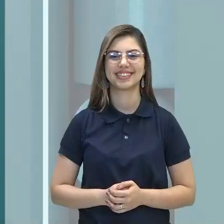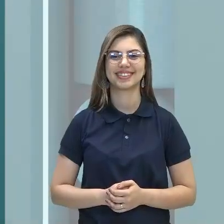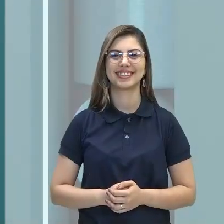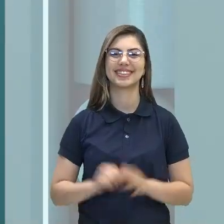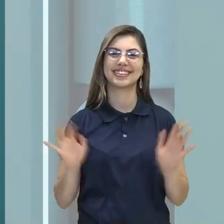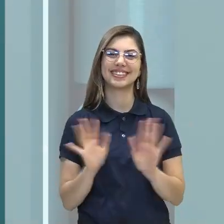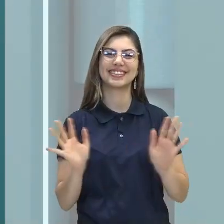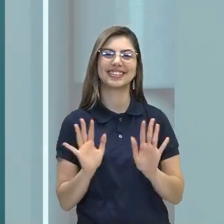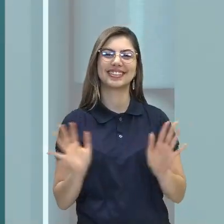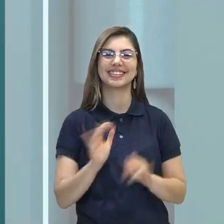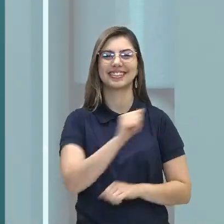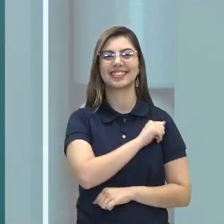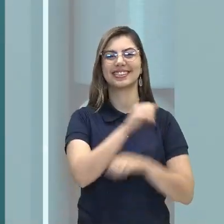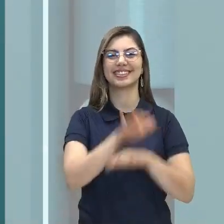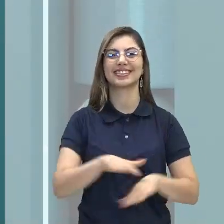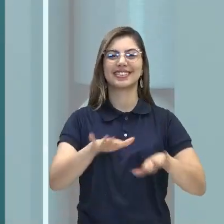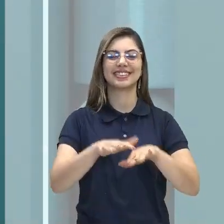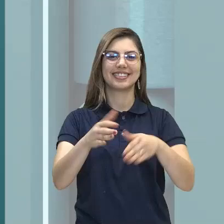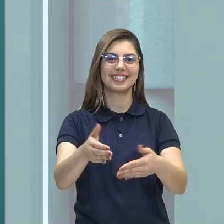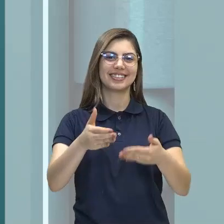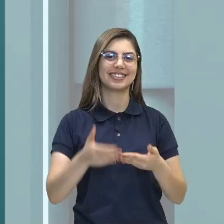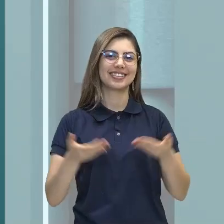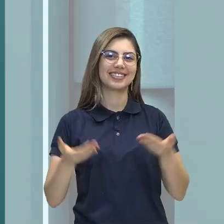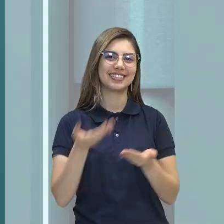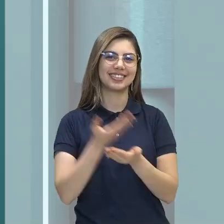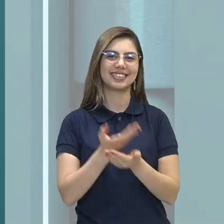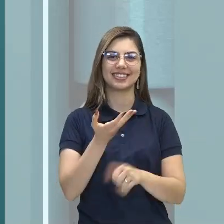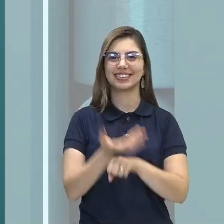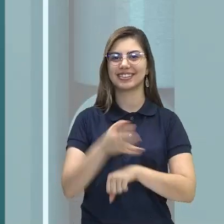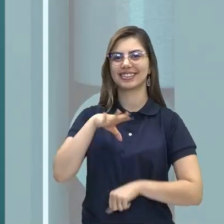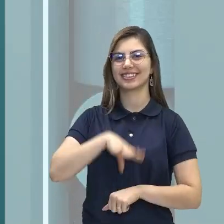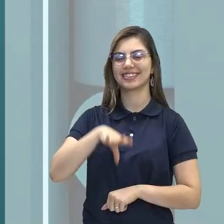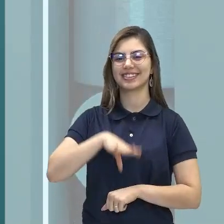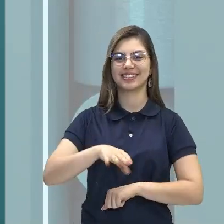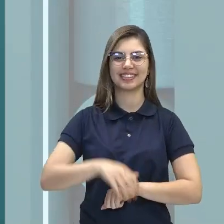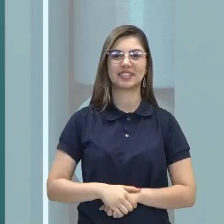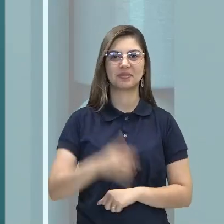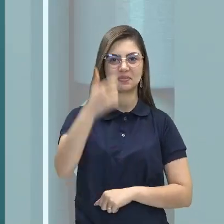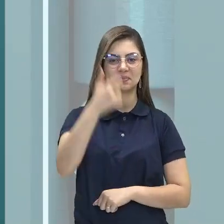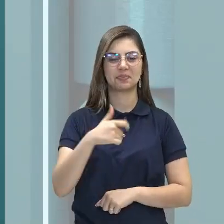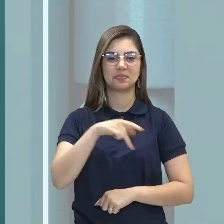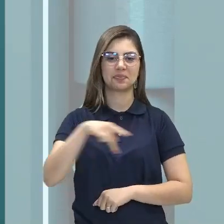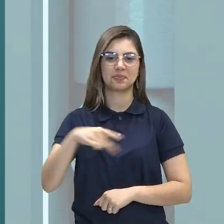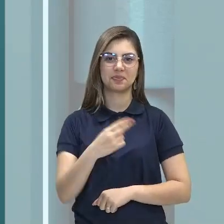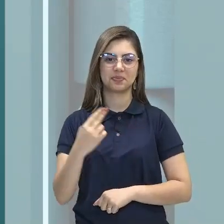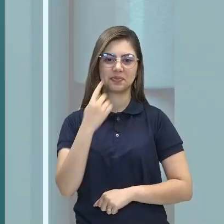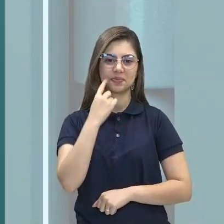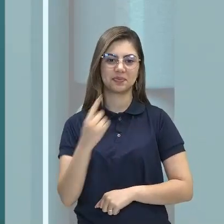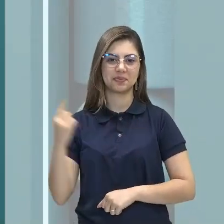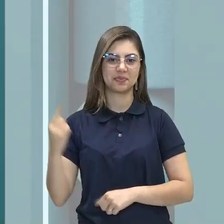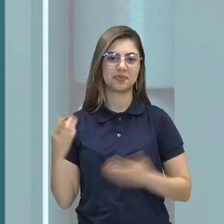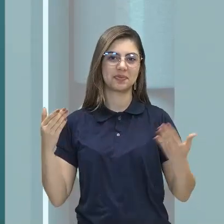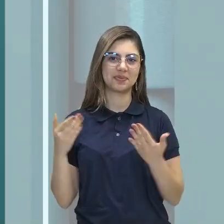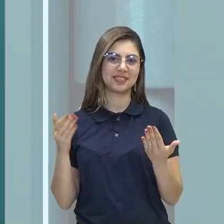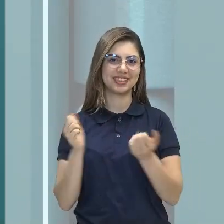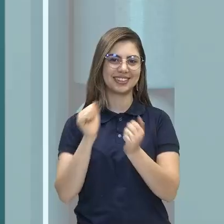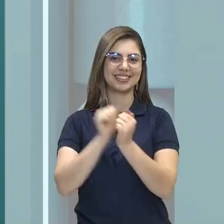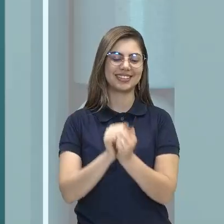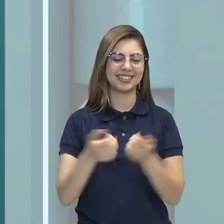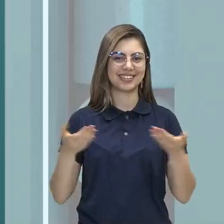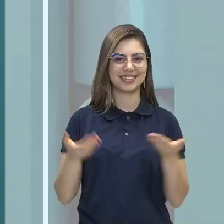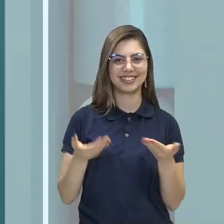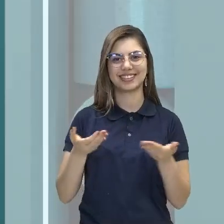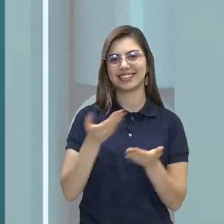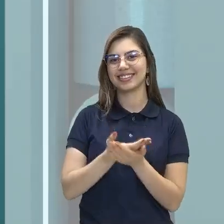Olá, turmas! Bem-vindos a mais uma aula de língua portuguesa. Sou o professor Denilson e vou acompanhar vocês